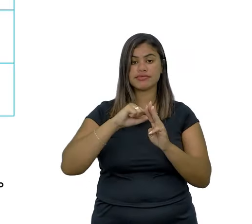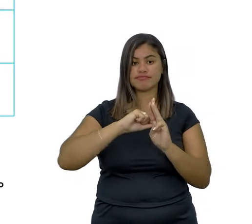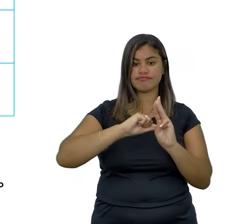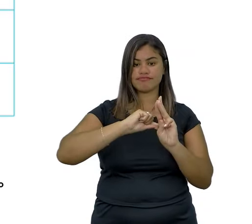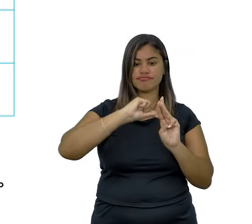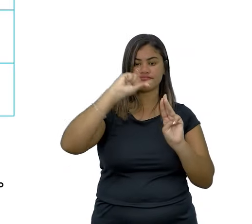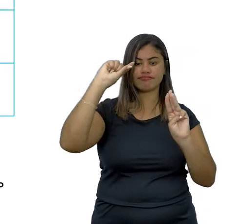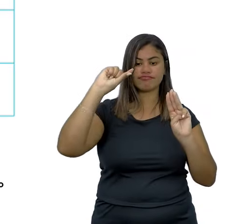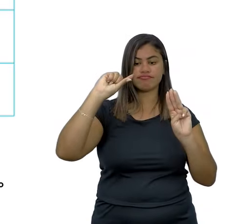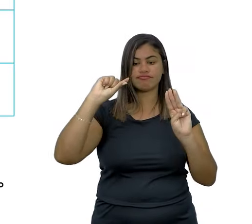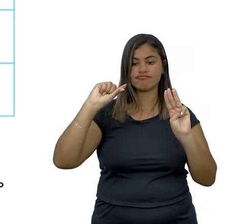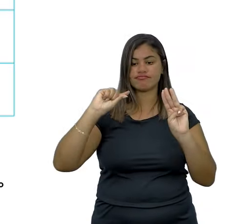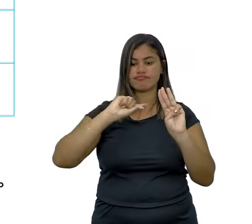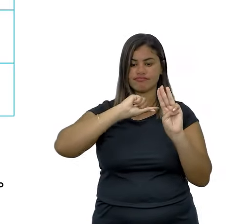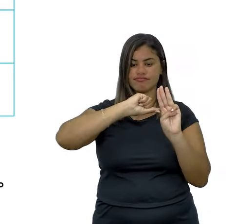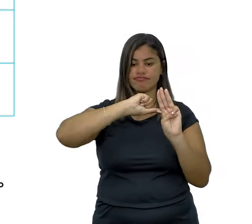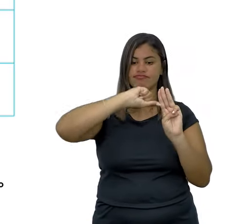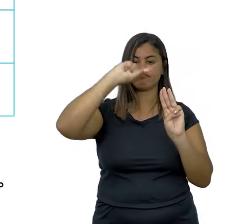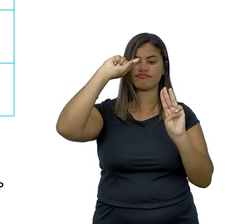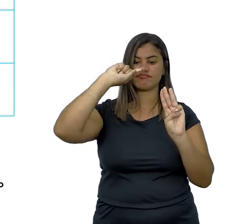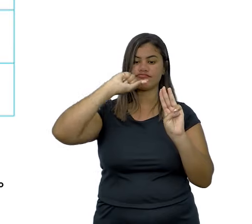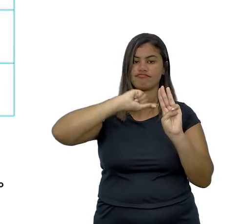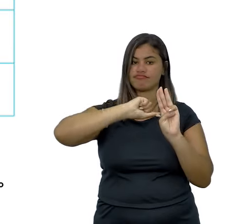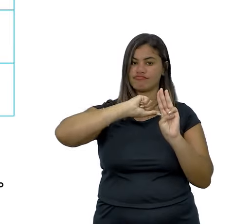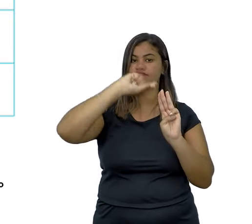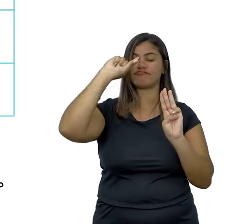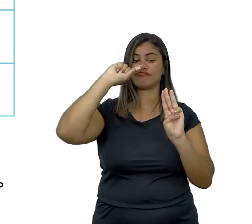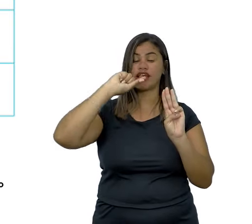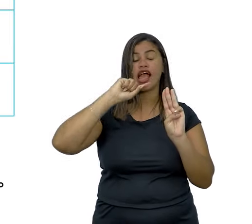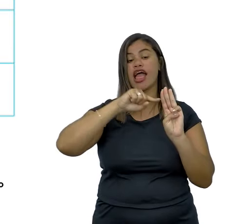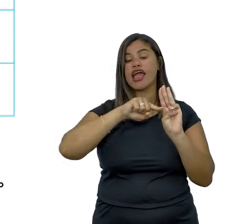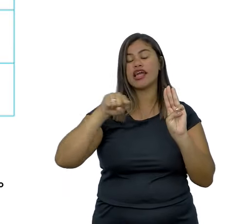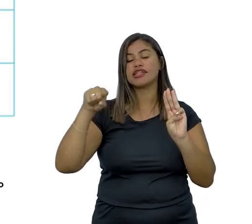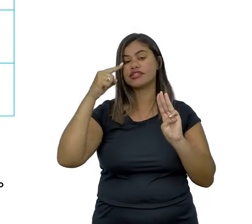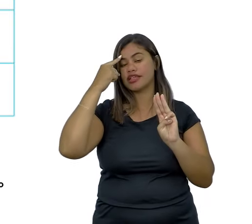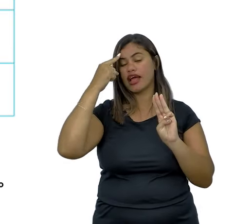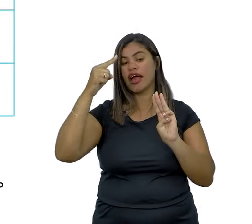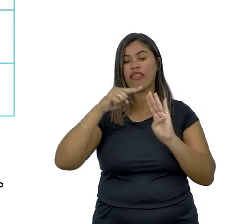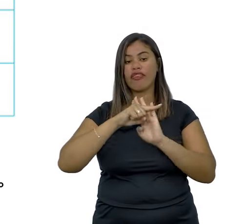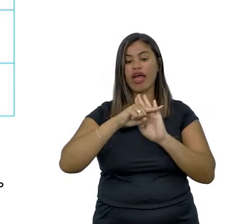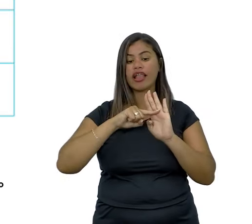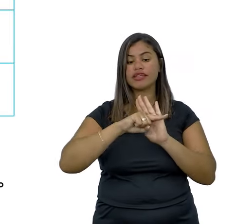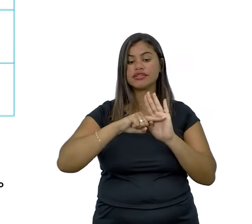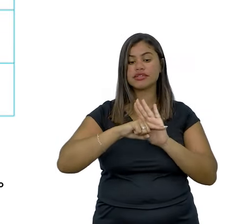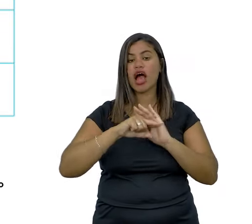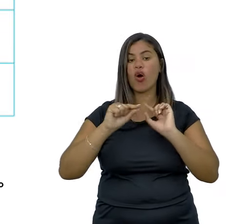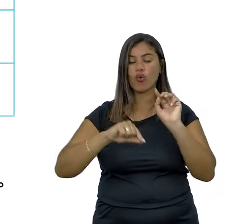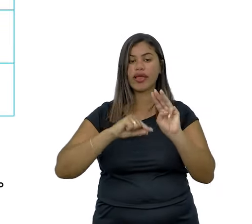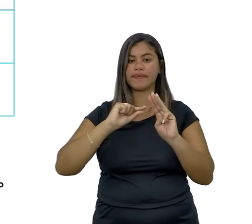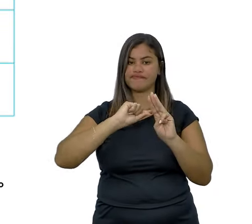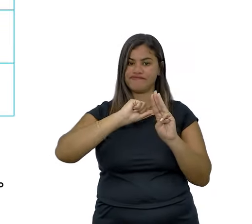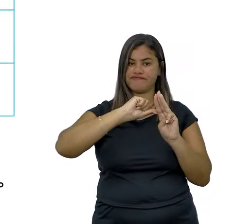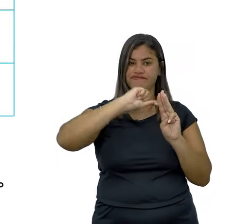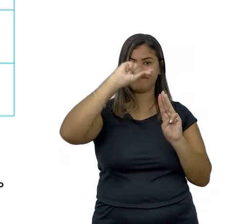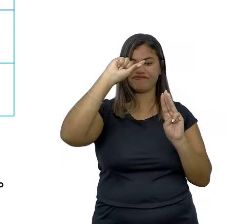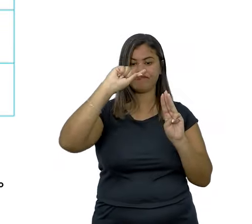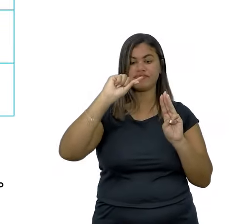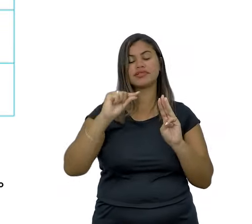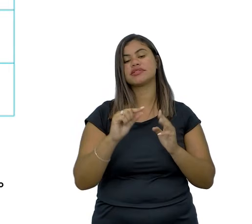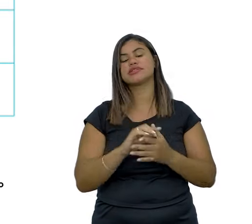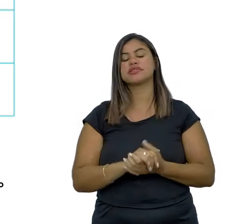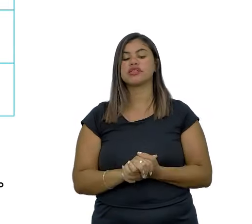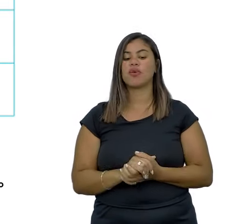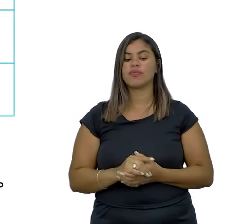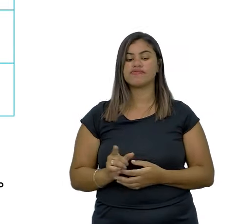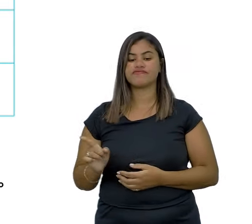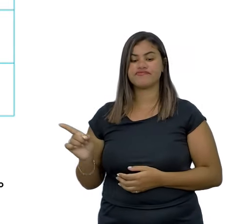devem analisar inicialmente, né, o algarismo que está na casa da centena. Então, por exemplo, a gente